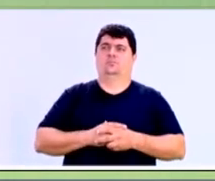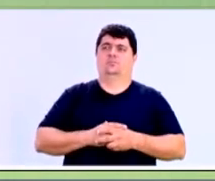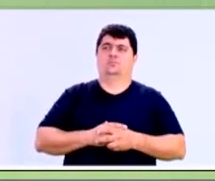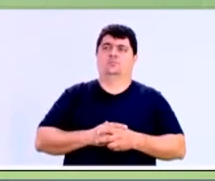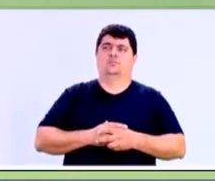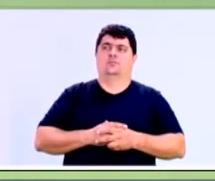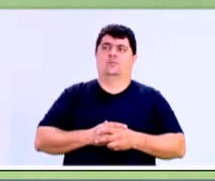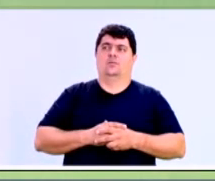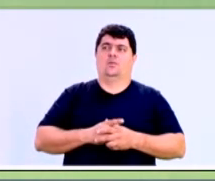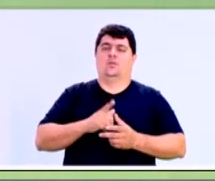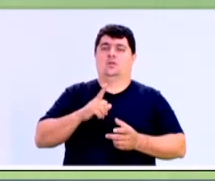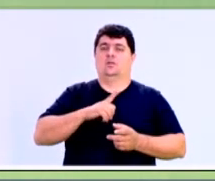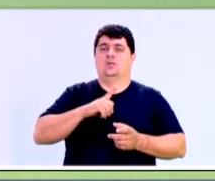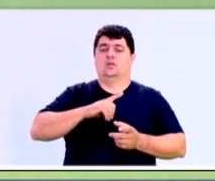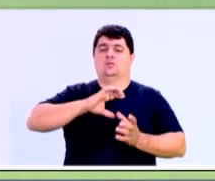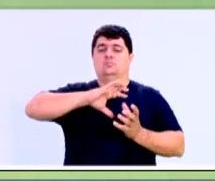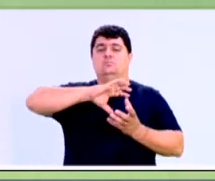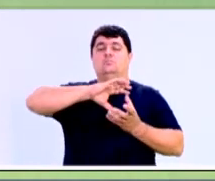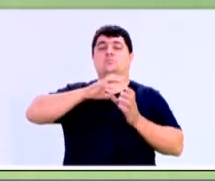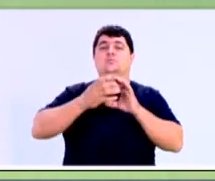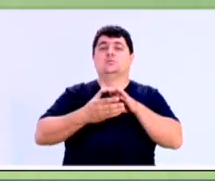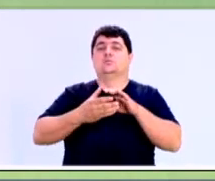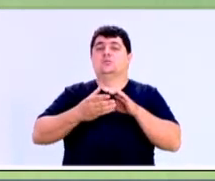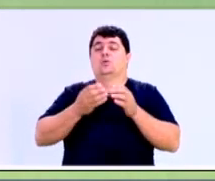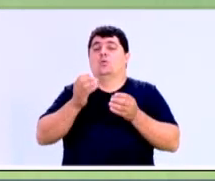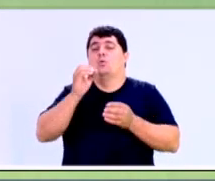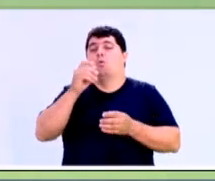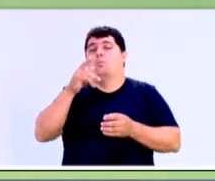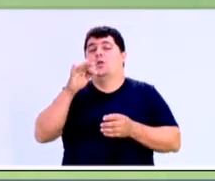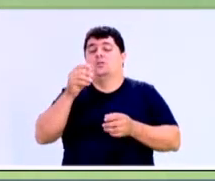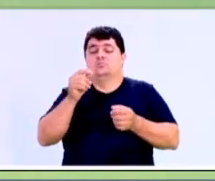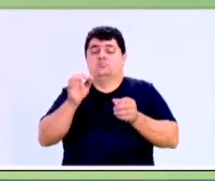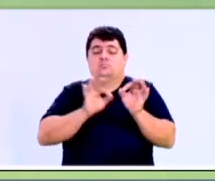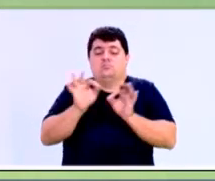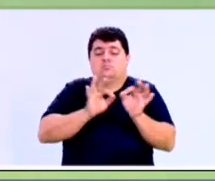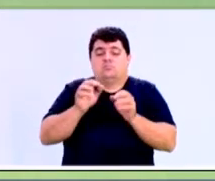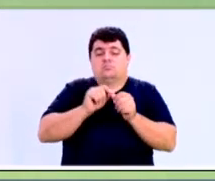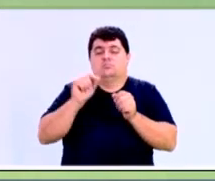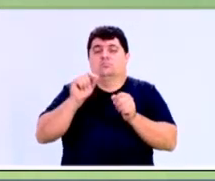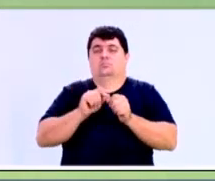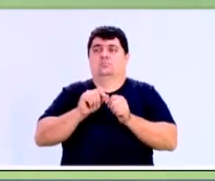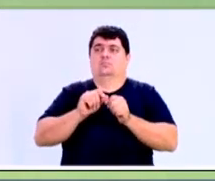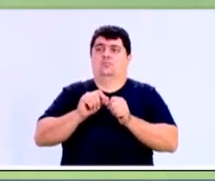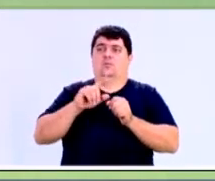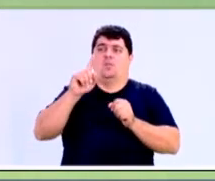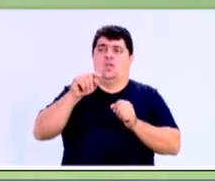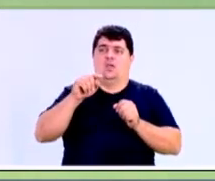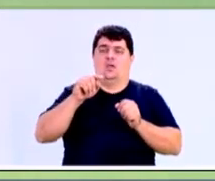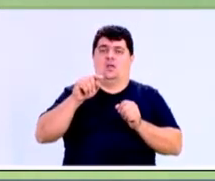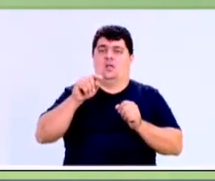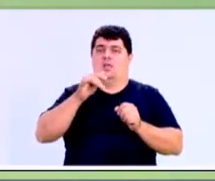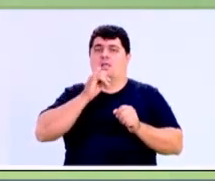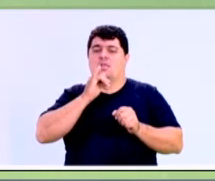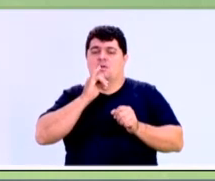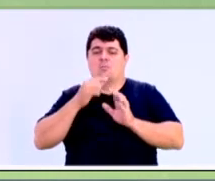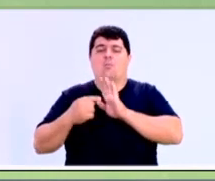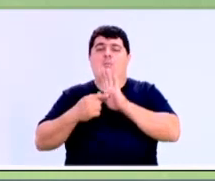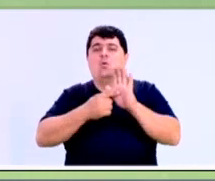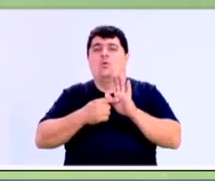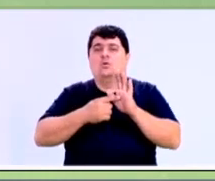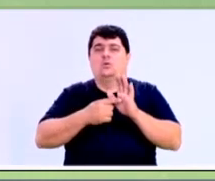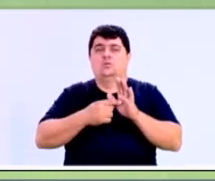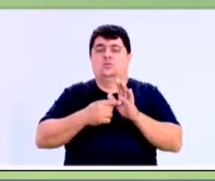aí, eu tenho o chamado ciclo operacional. O que é esse ciclo operacional? É um ciclo que informa o prazo entre